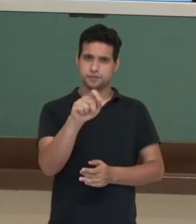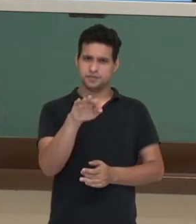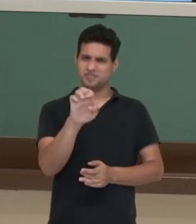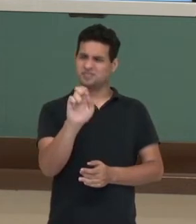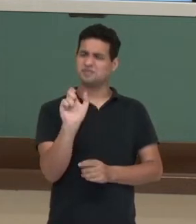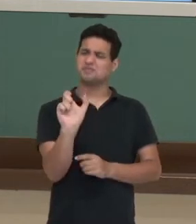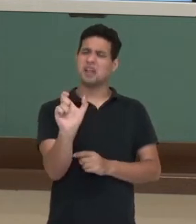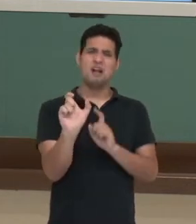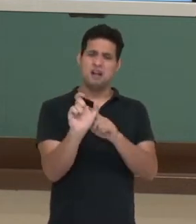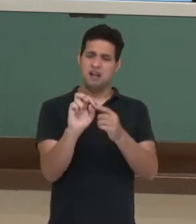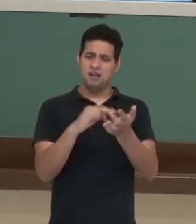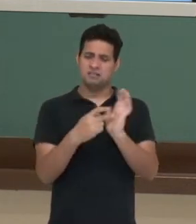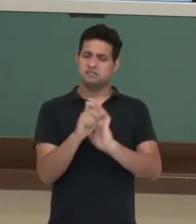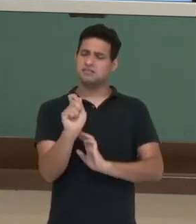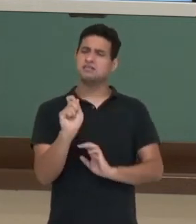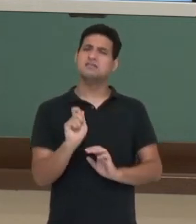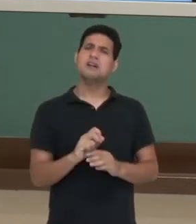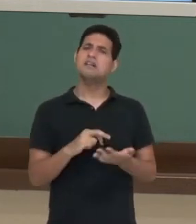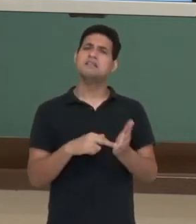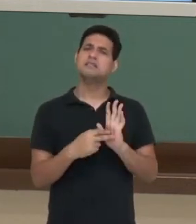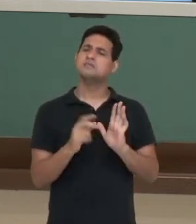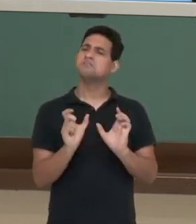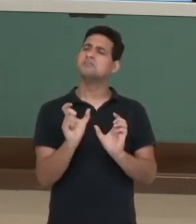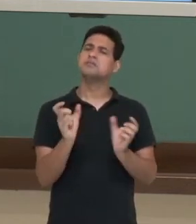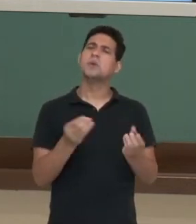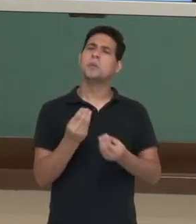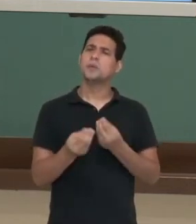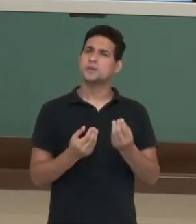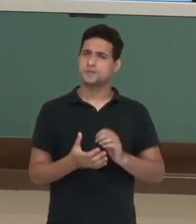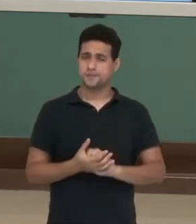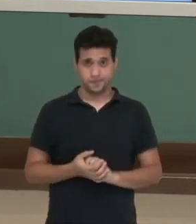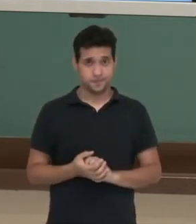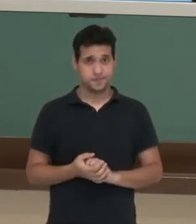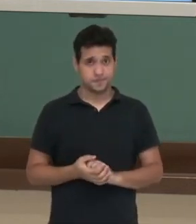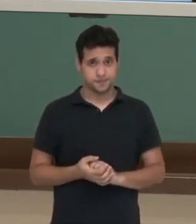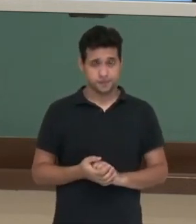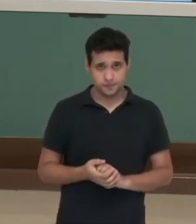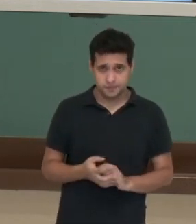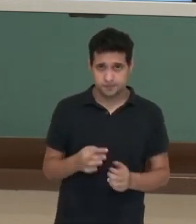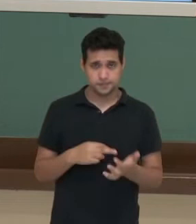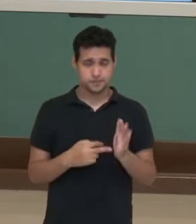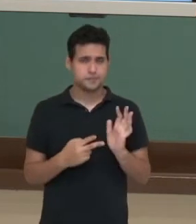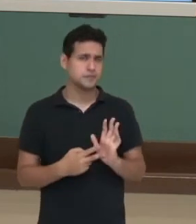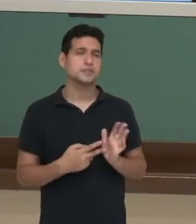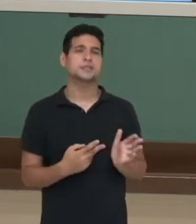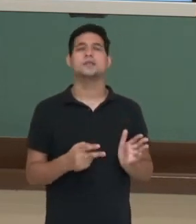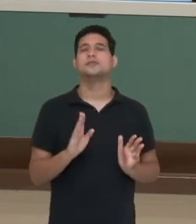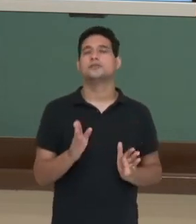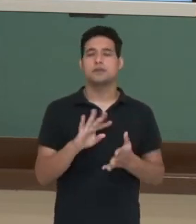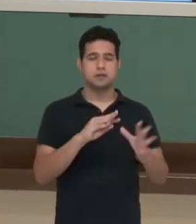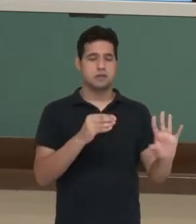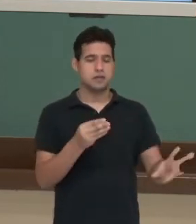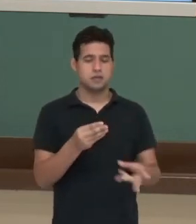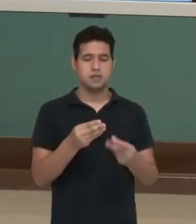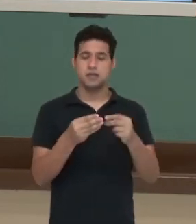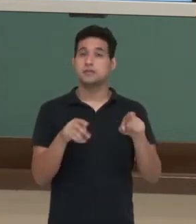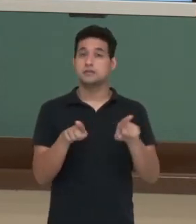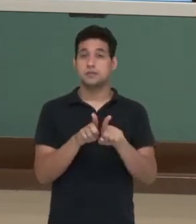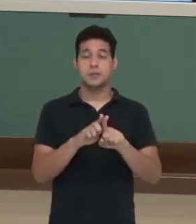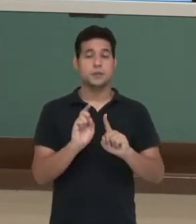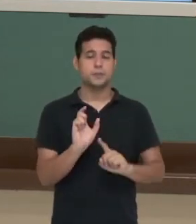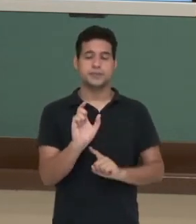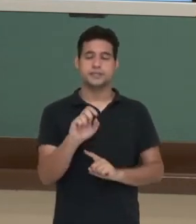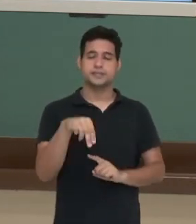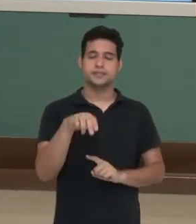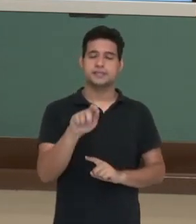¿Qué significado tiene el adverbio rotundamente? El adverbio rotundamente complementa el adjetivo